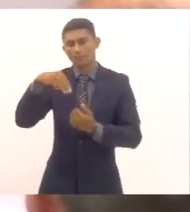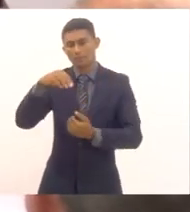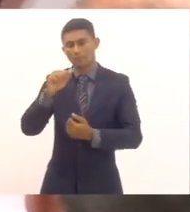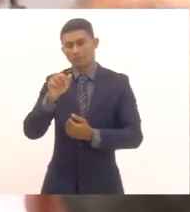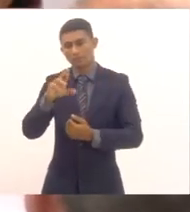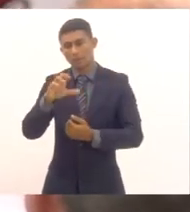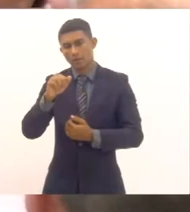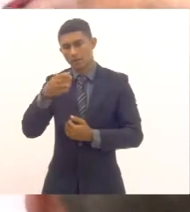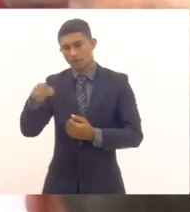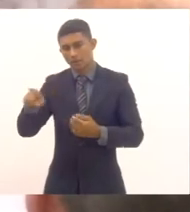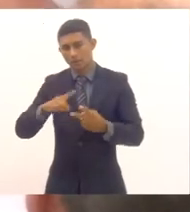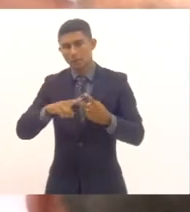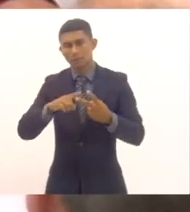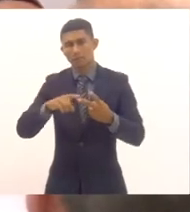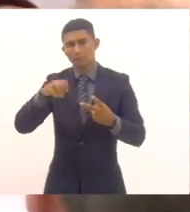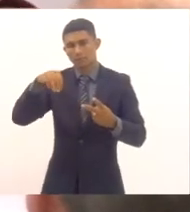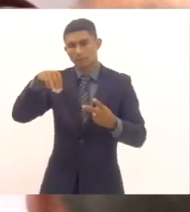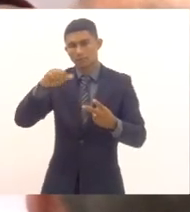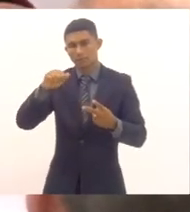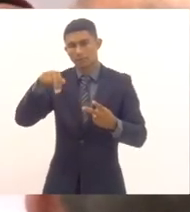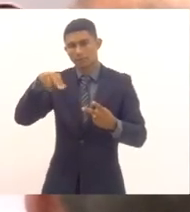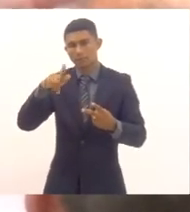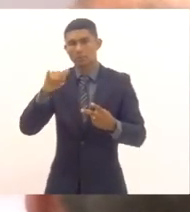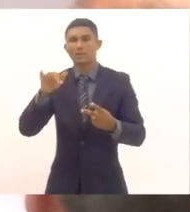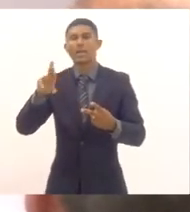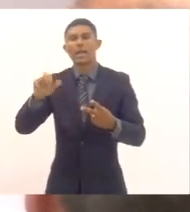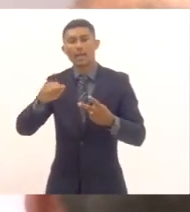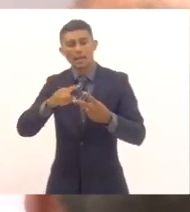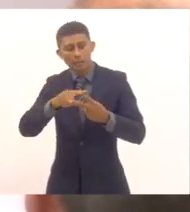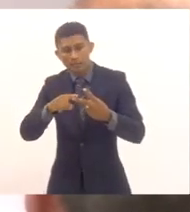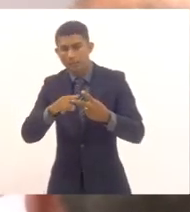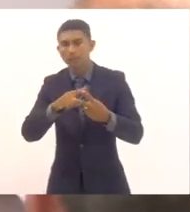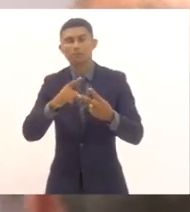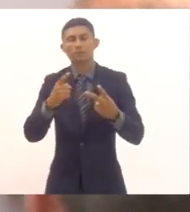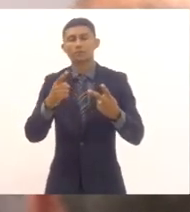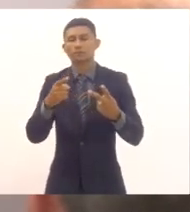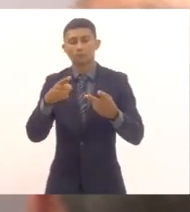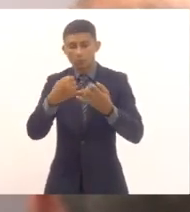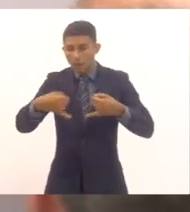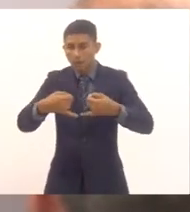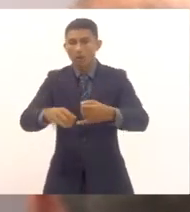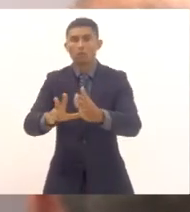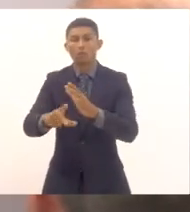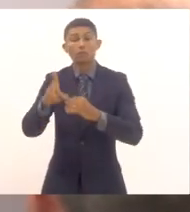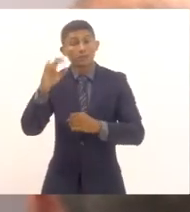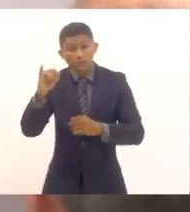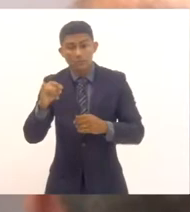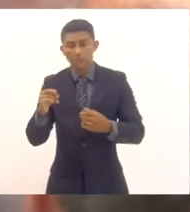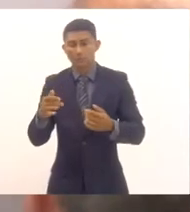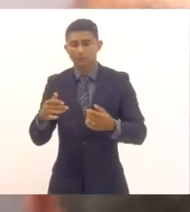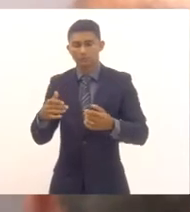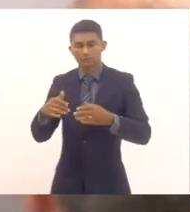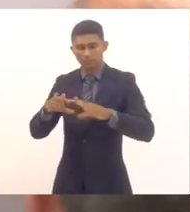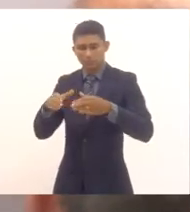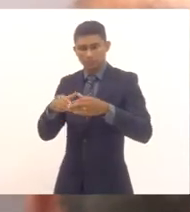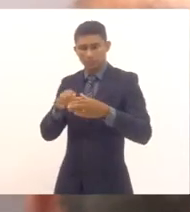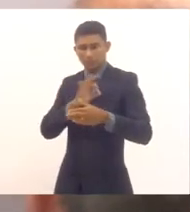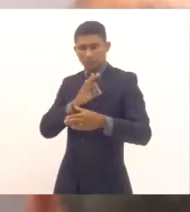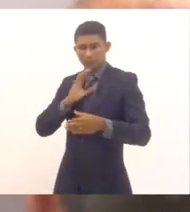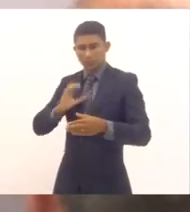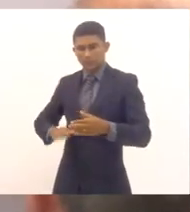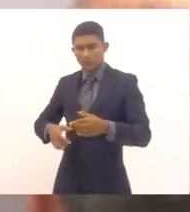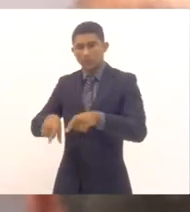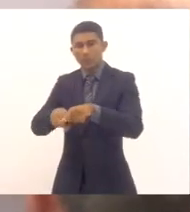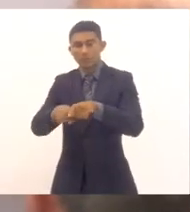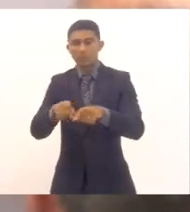nesse trecho a mancha que a gente furto de cabos se existe a serviço de inteligência poupada para civil e da Polícia Militar